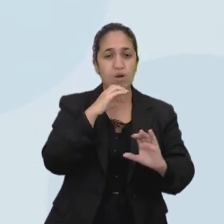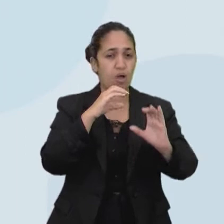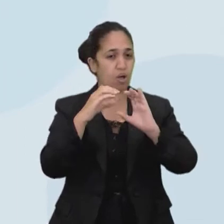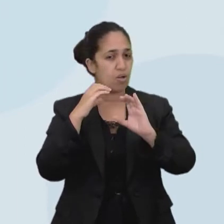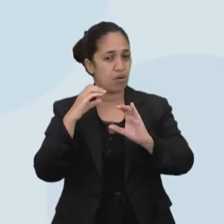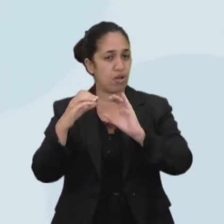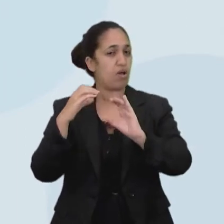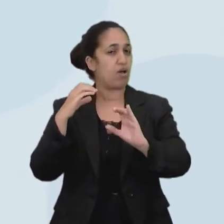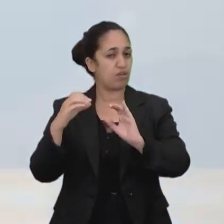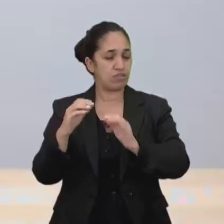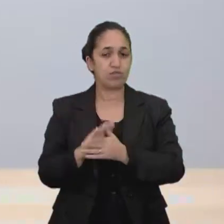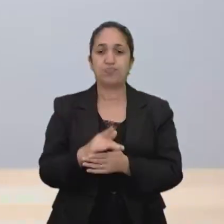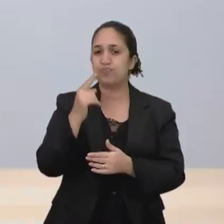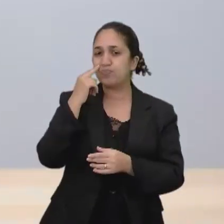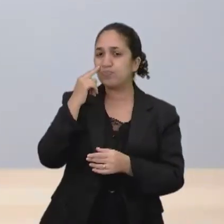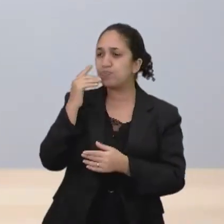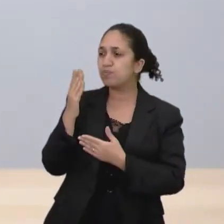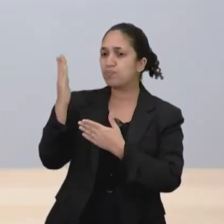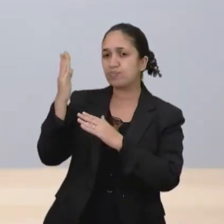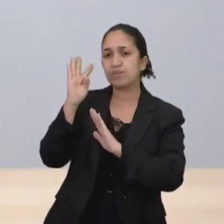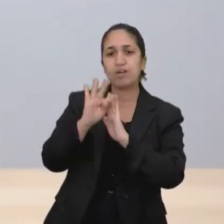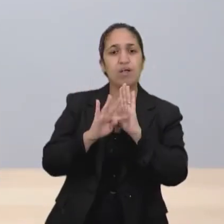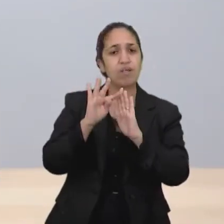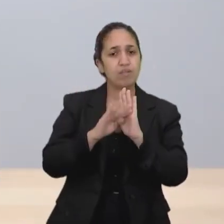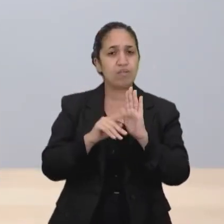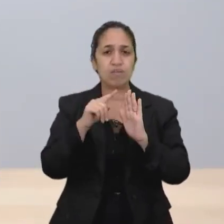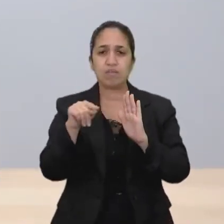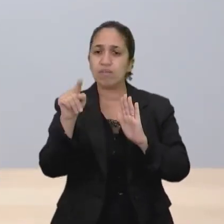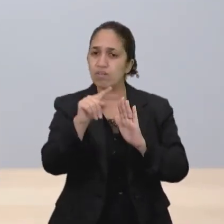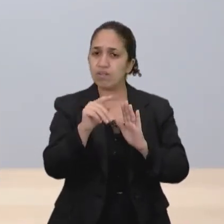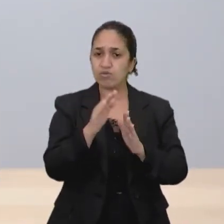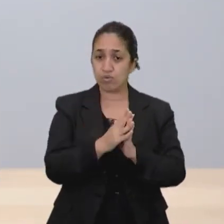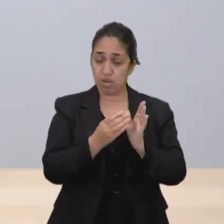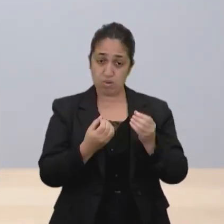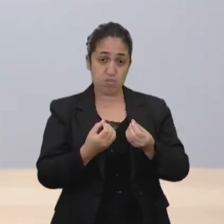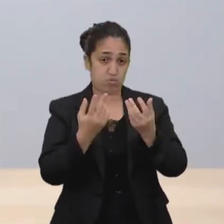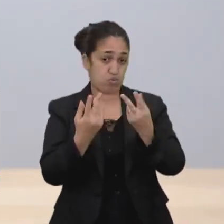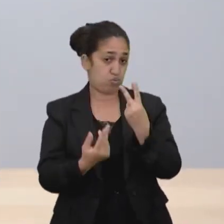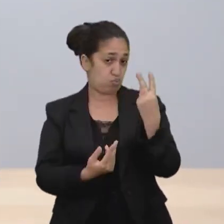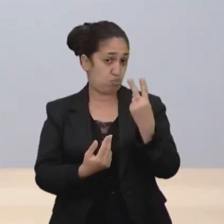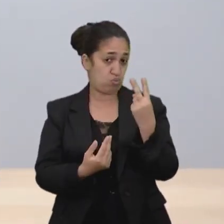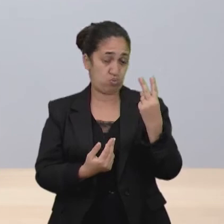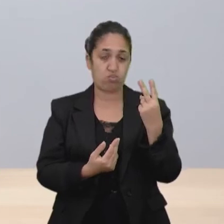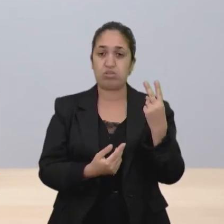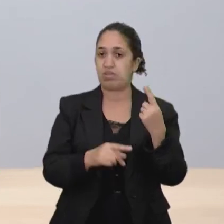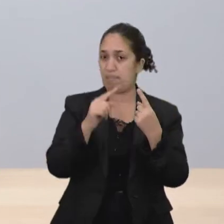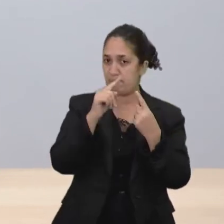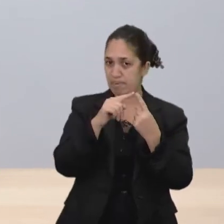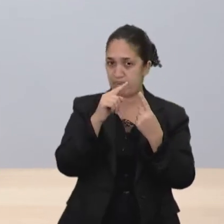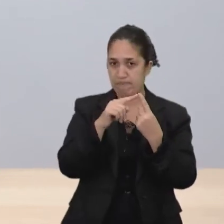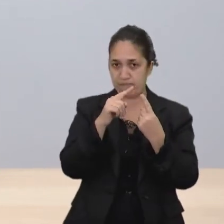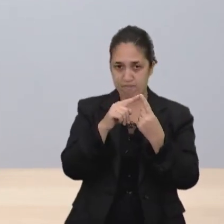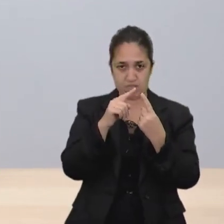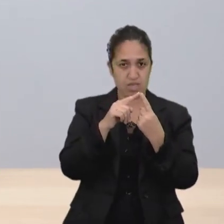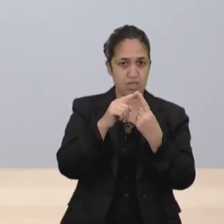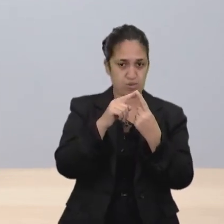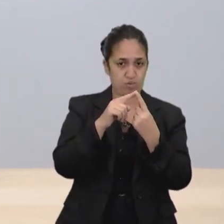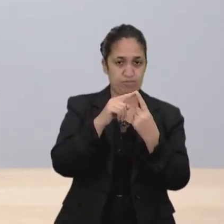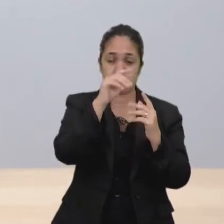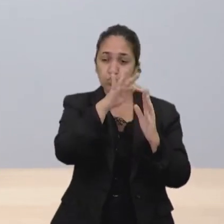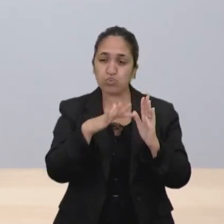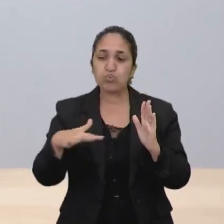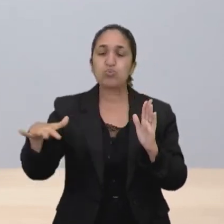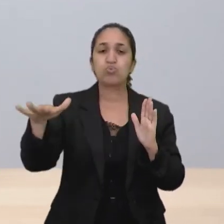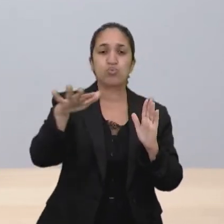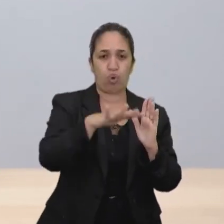comunicativo. Veja que nesse texto, né, ao escrever esse texto, eu expus duas coisas. Primeiro é trabalhar a questão da coerência como um todo. Então, quando